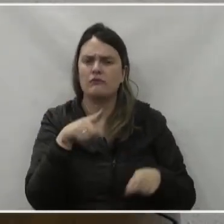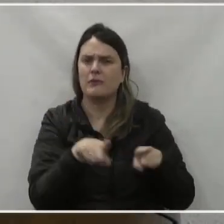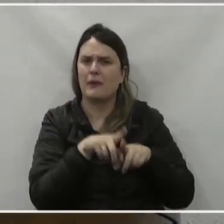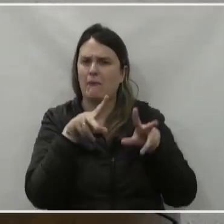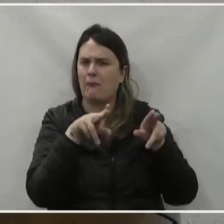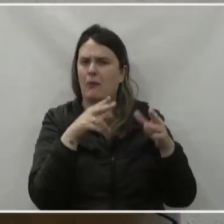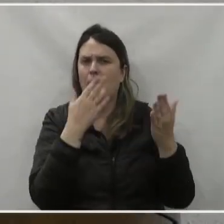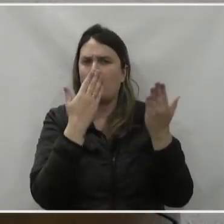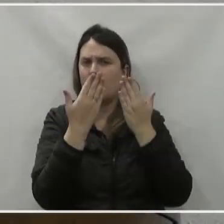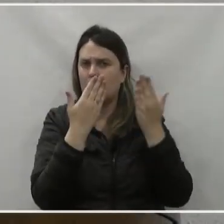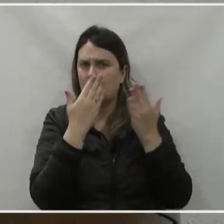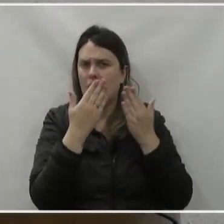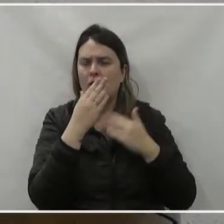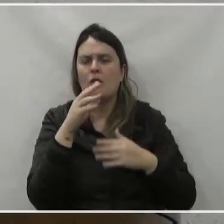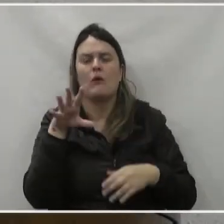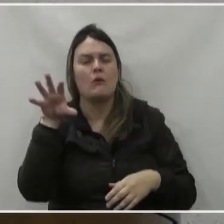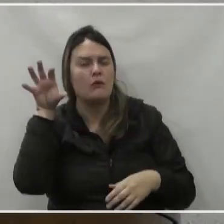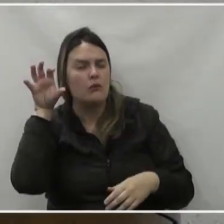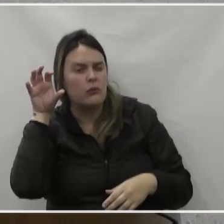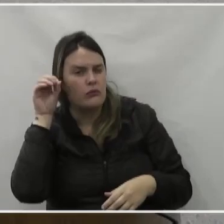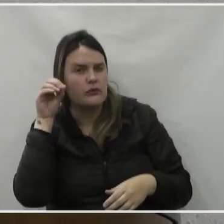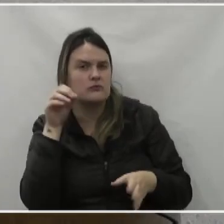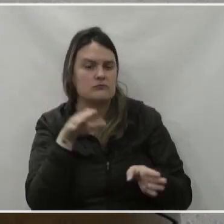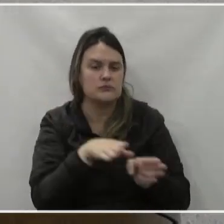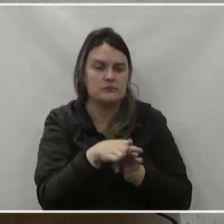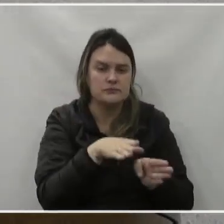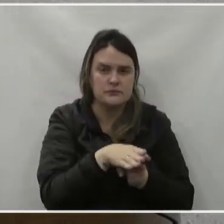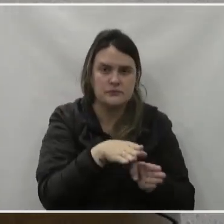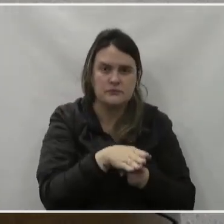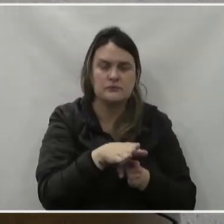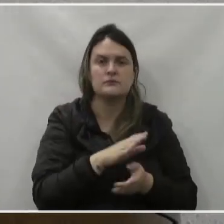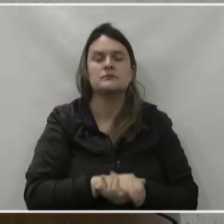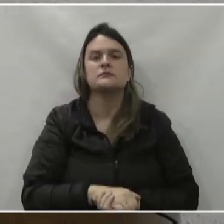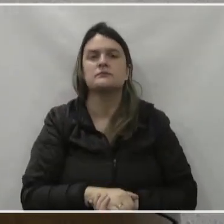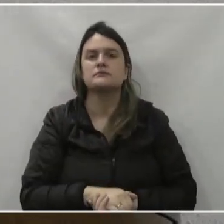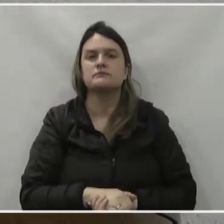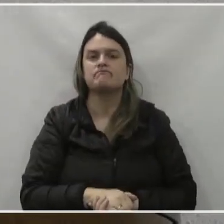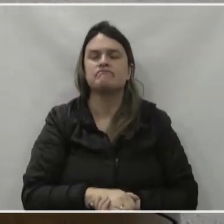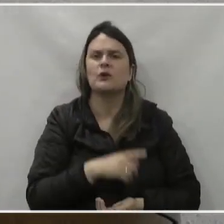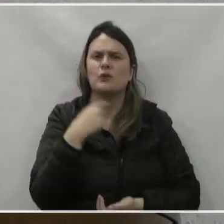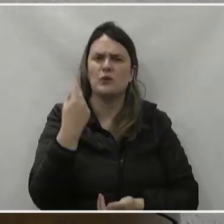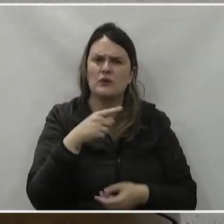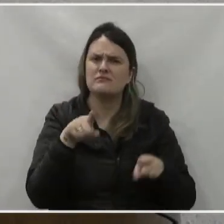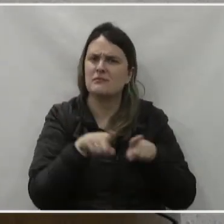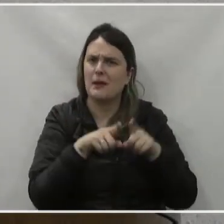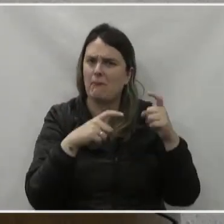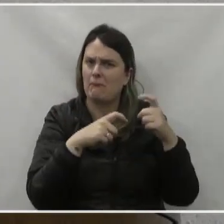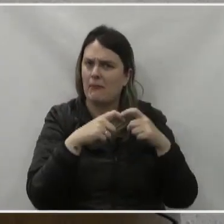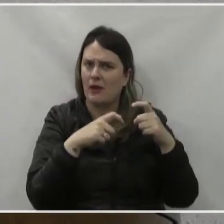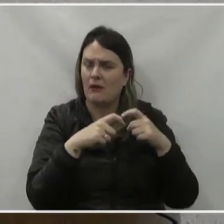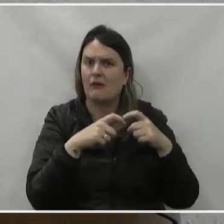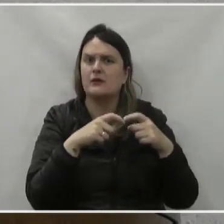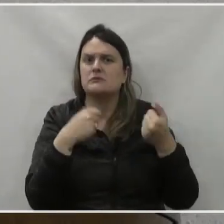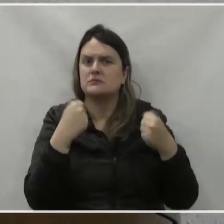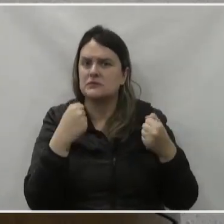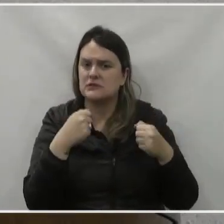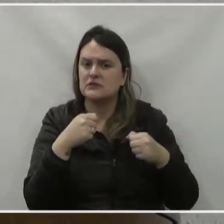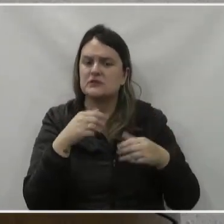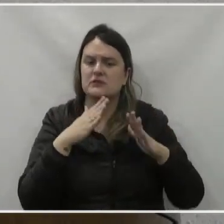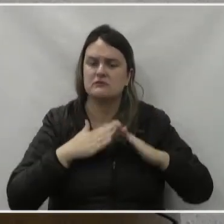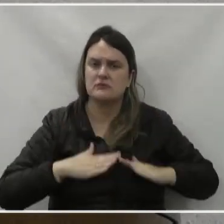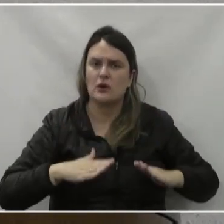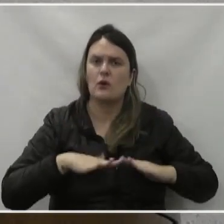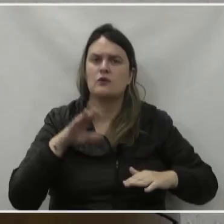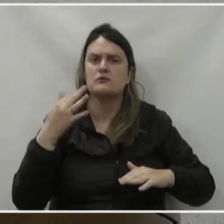psicólogo. Ouvimos e auxiliamos dentro do possível. Somos médico e precisamos amenizar